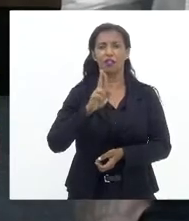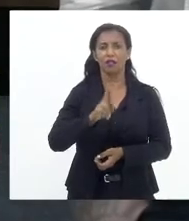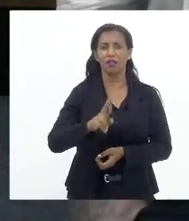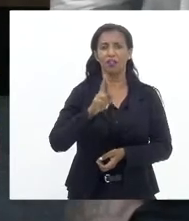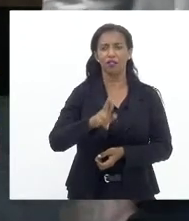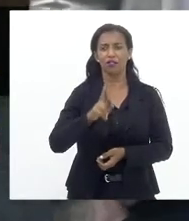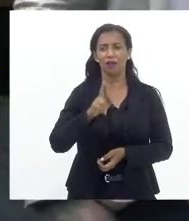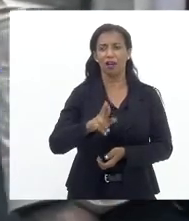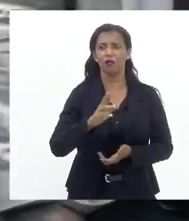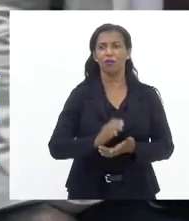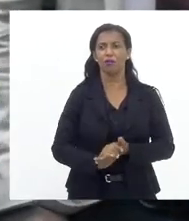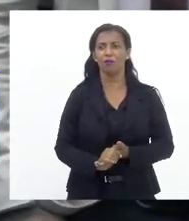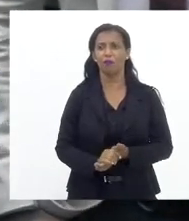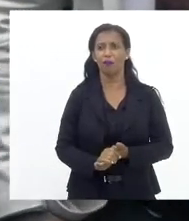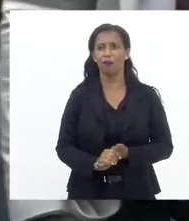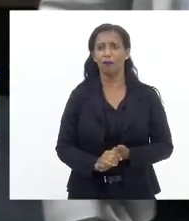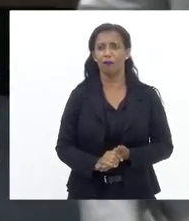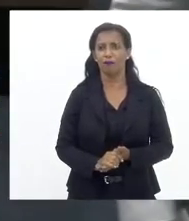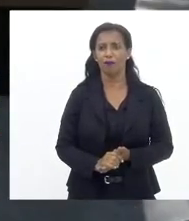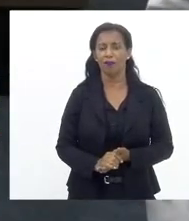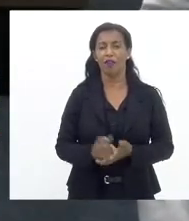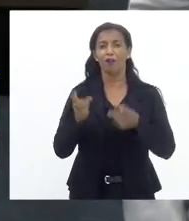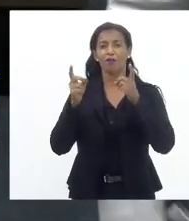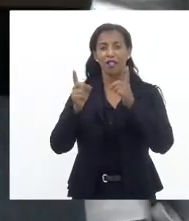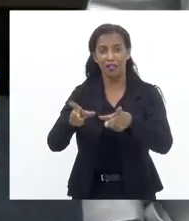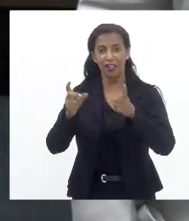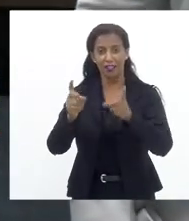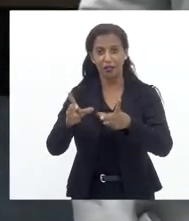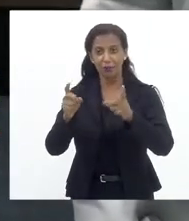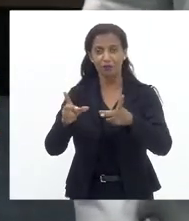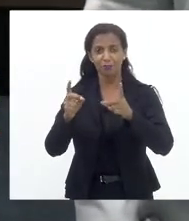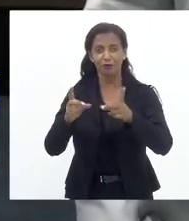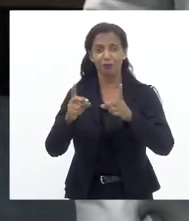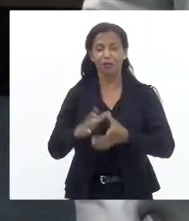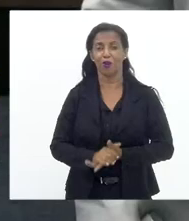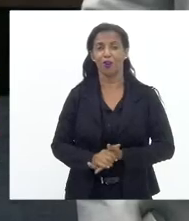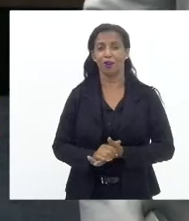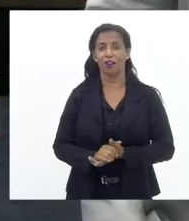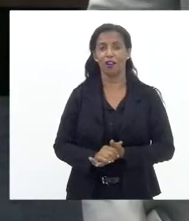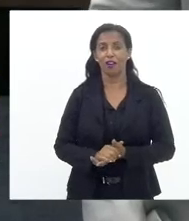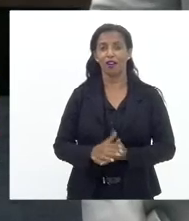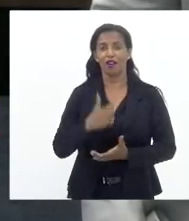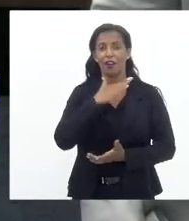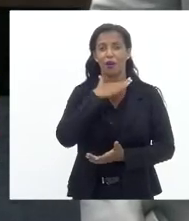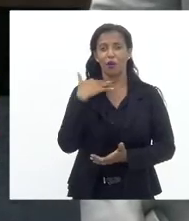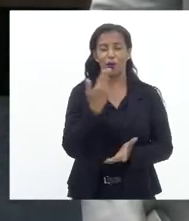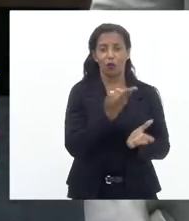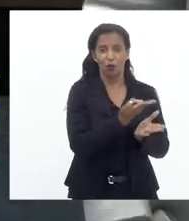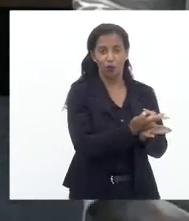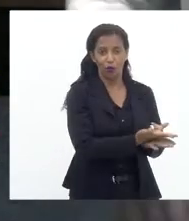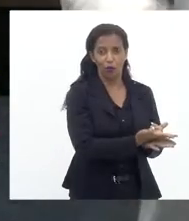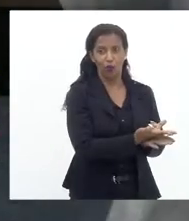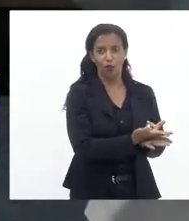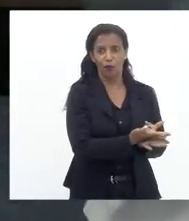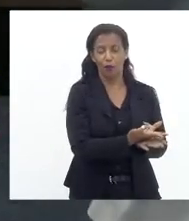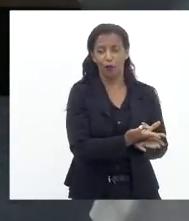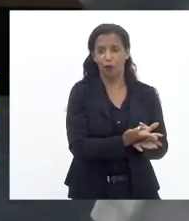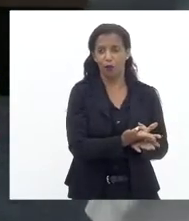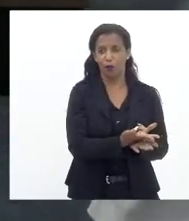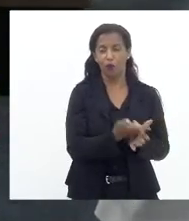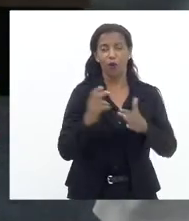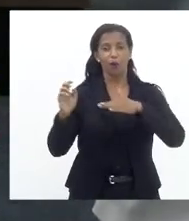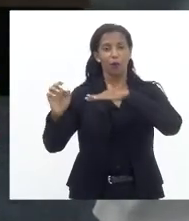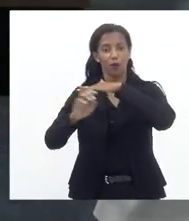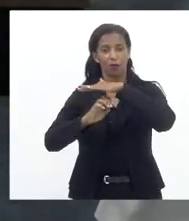no sentido de que já venderam o cadáver de Mariele para trabalhar em uma grande